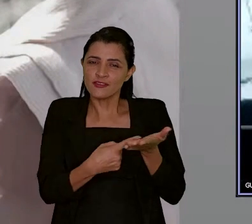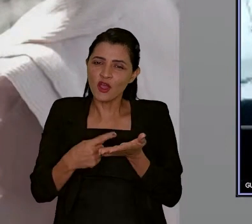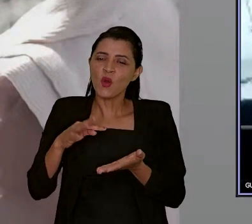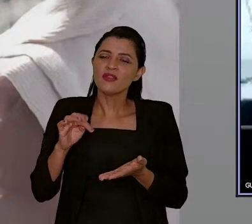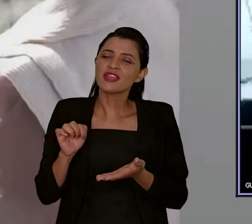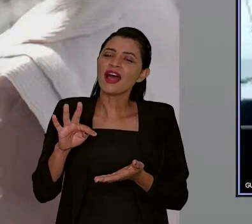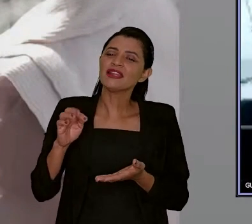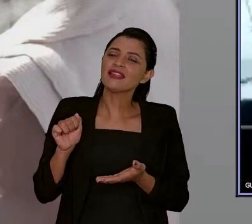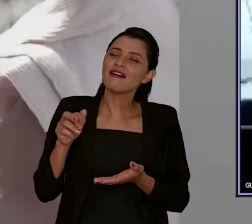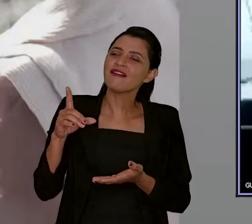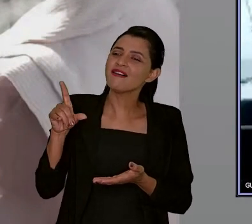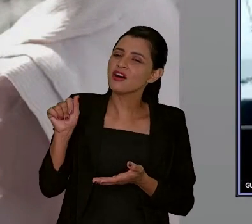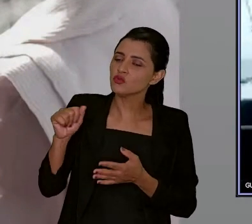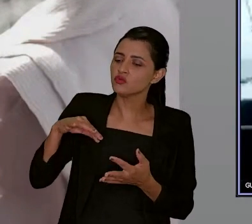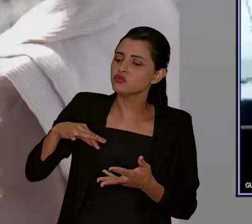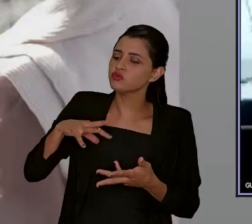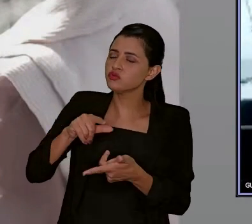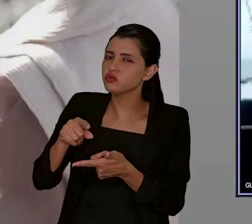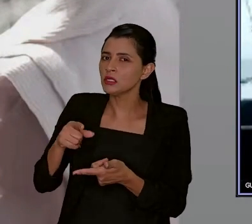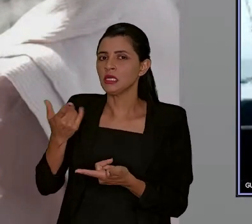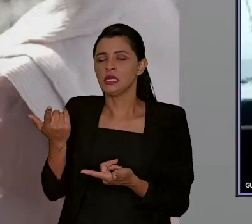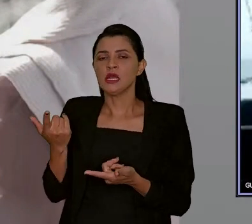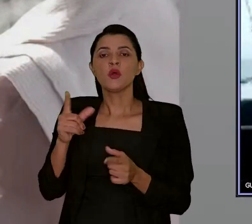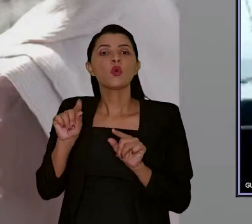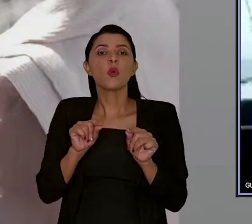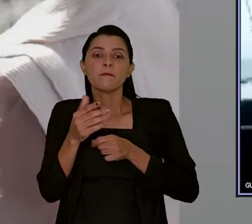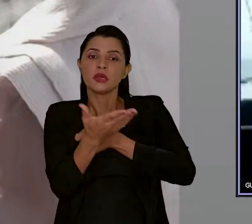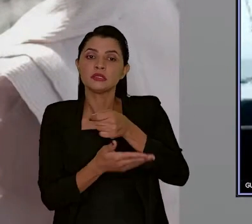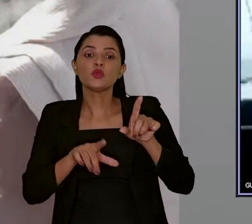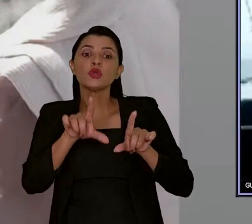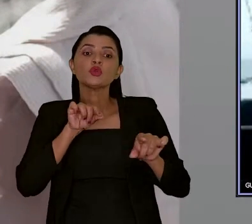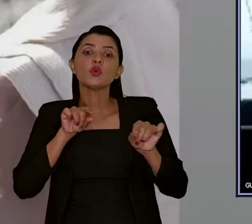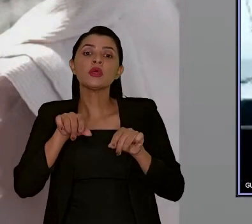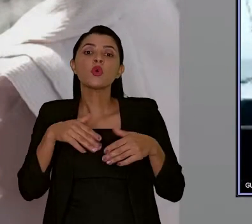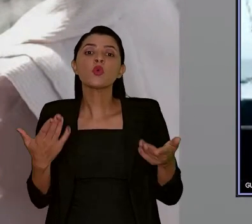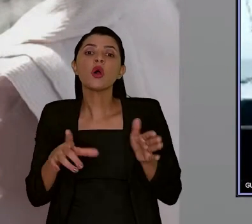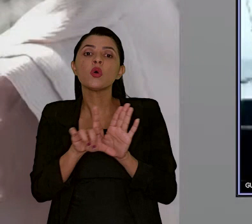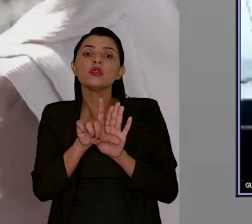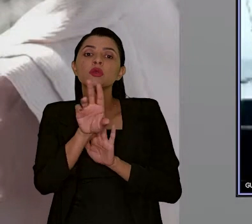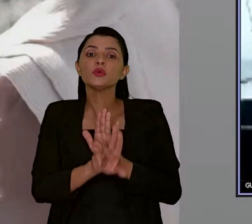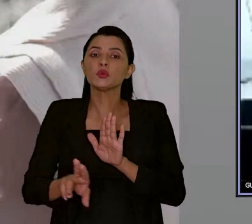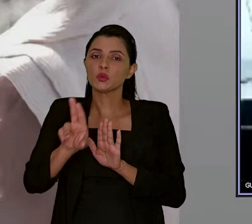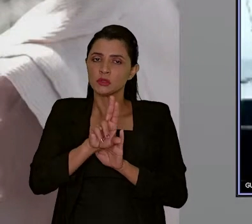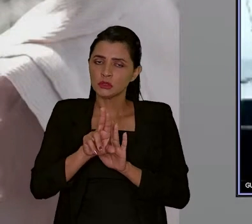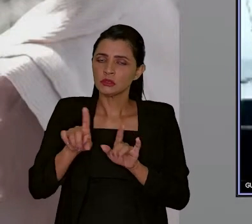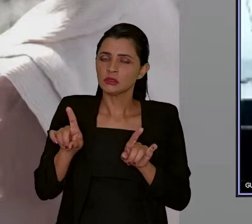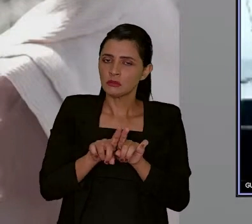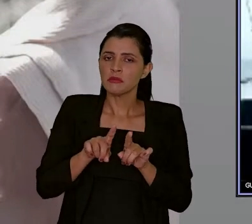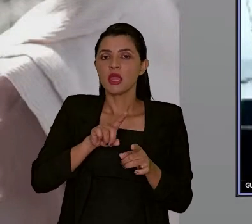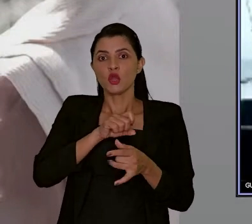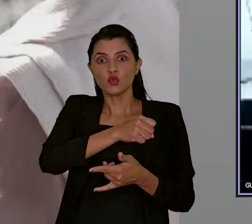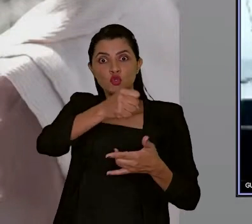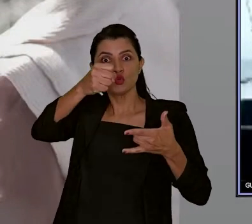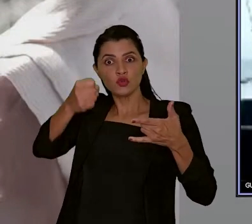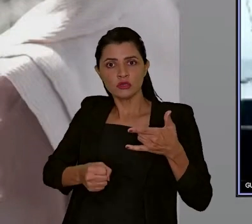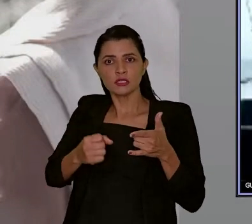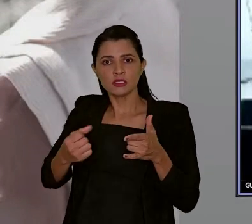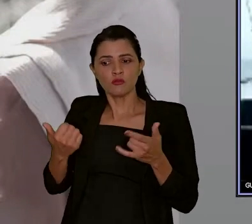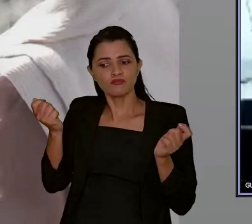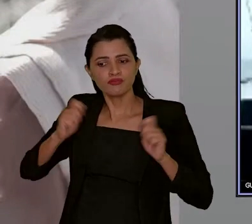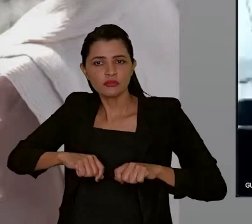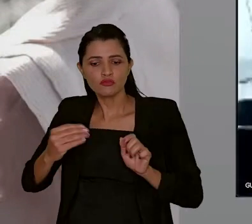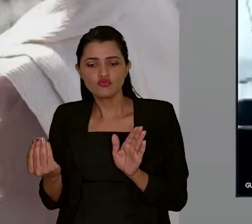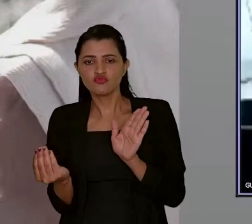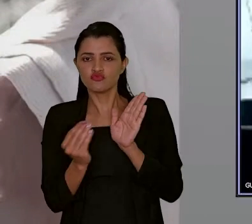basicamente relacionados à escolha da lei aplicável, fixação da jurisdição competente, reconhecimento